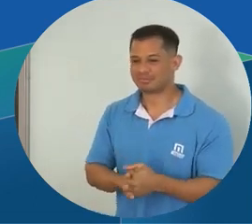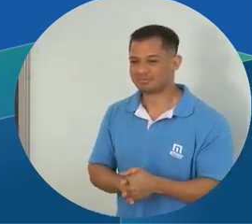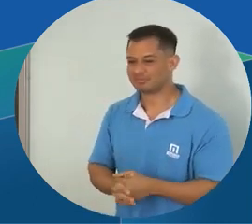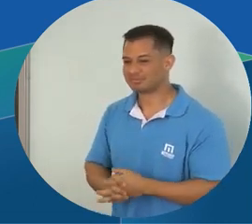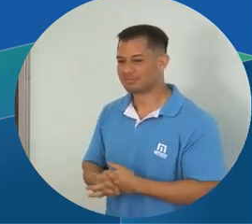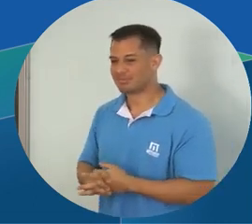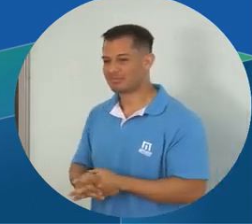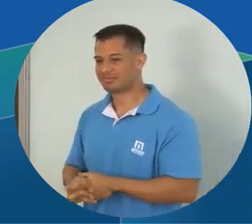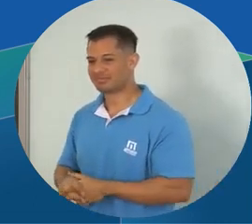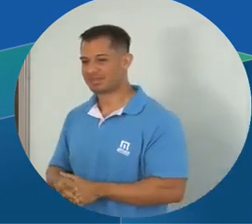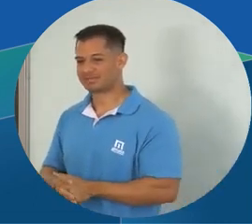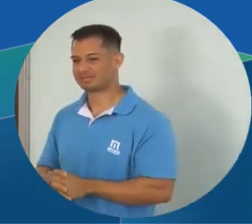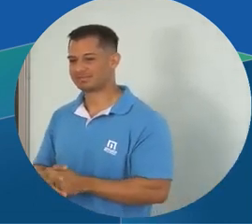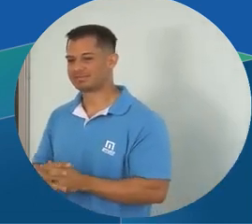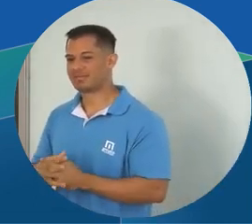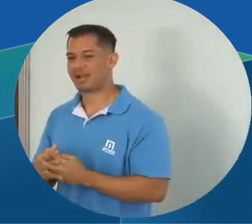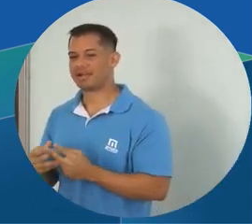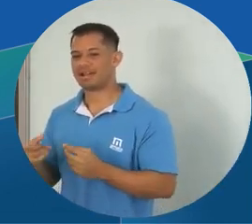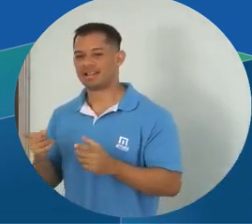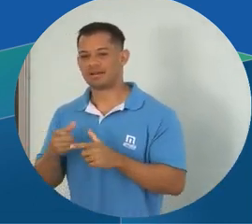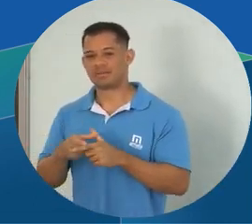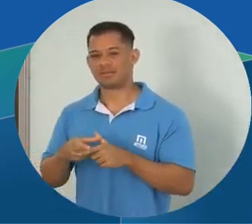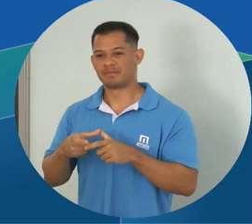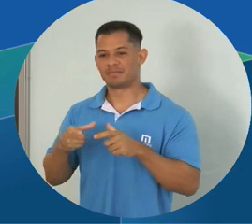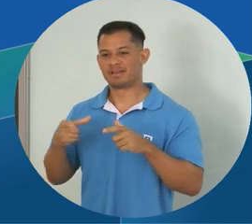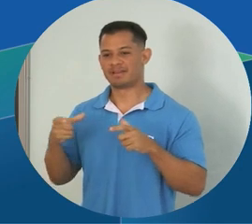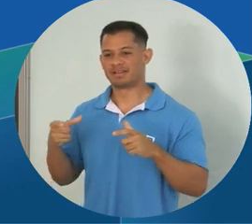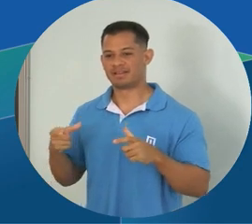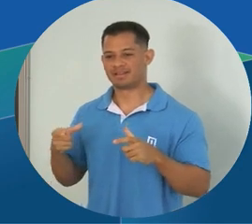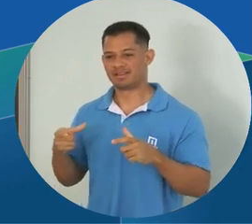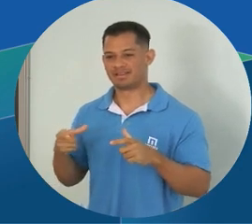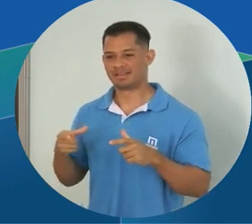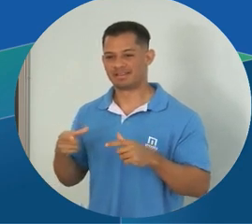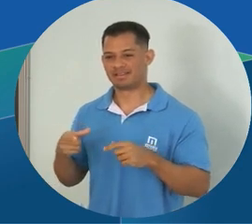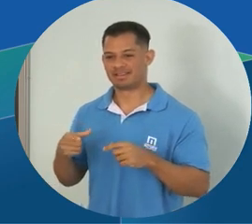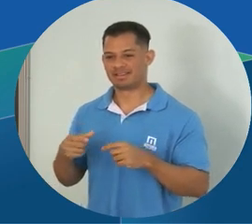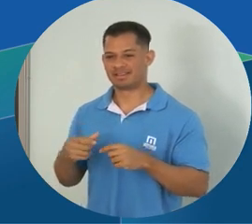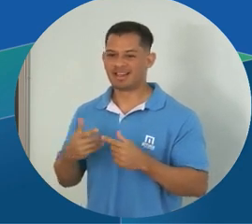quê? Ela deve ser maior do que essa